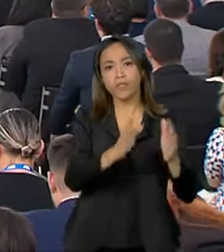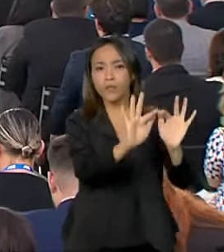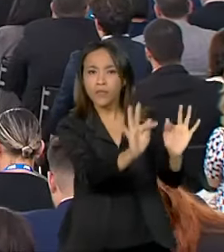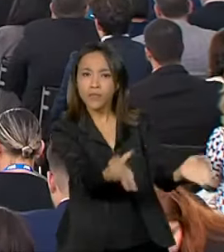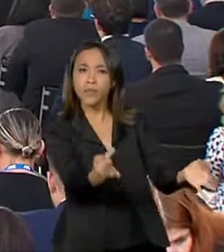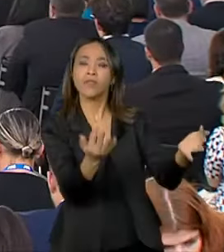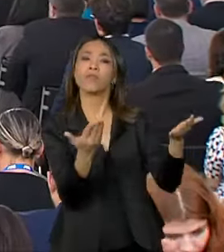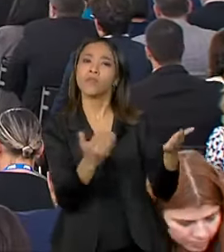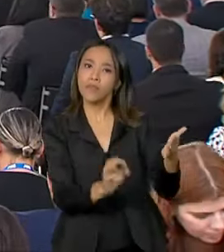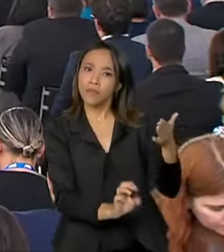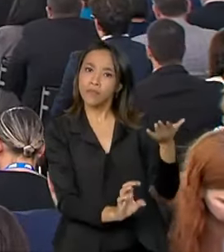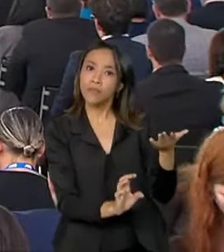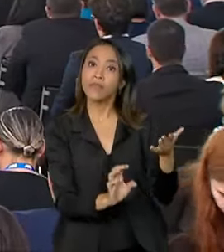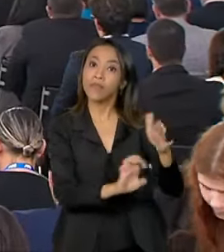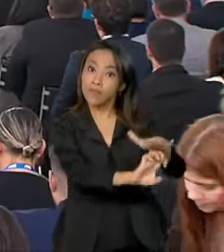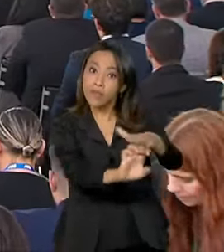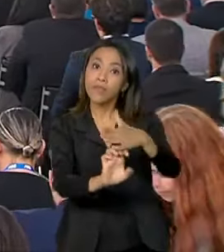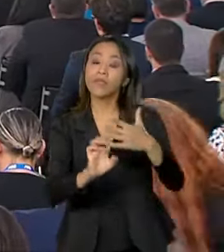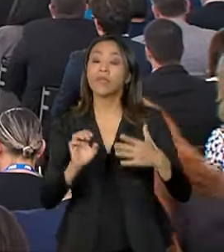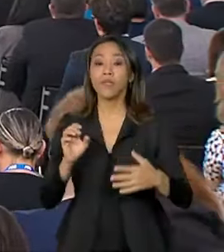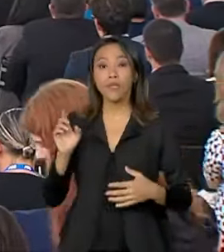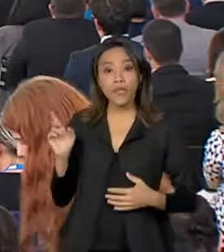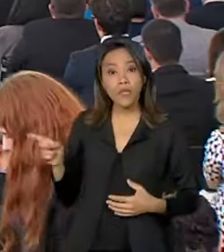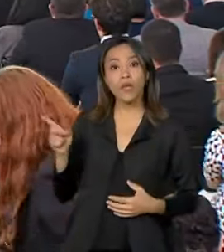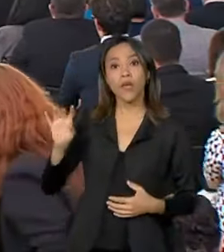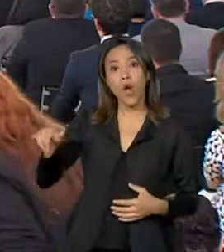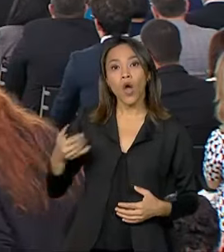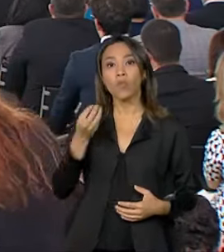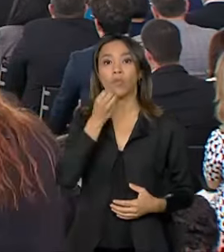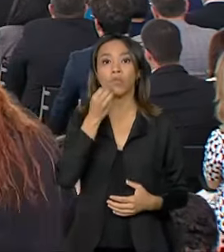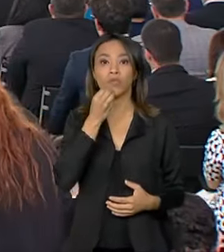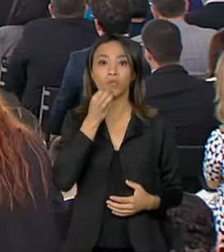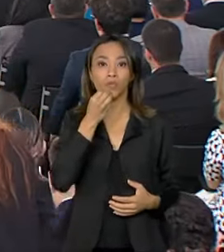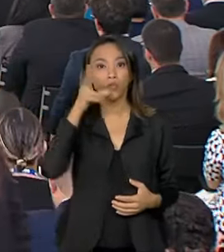o senhor, numa oportunidade histórica do nosso país,